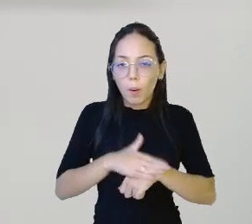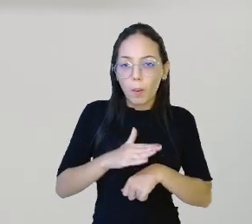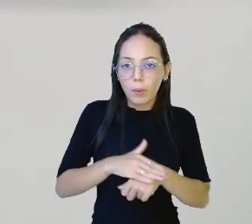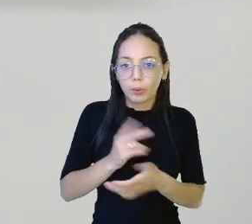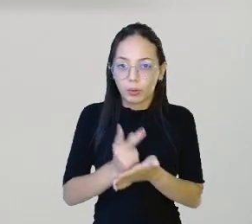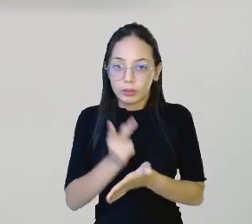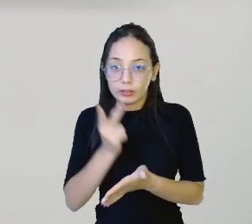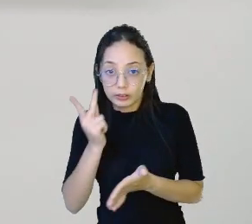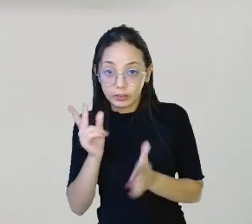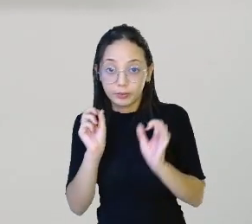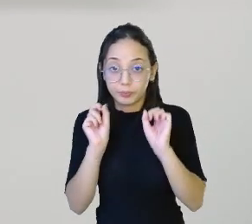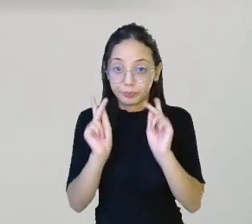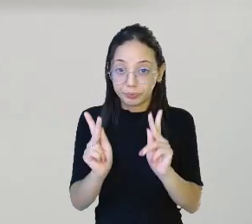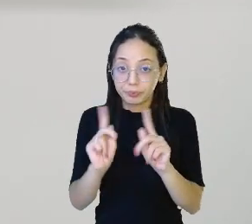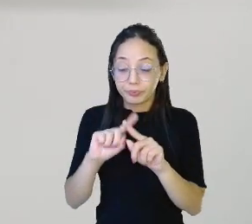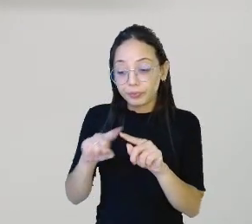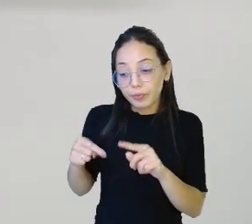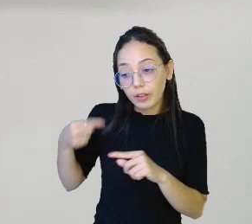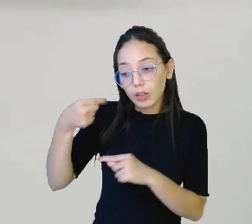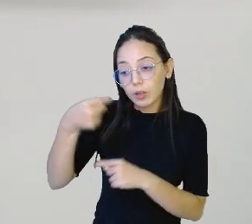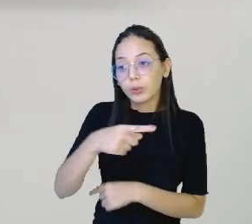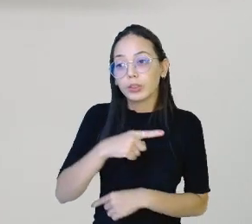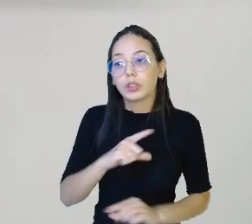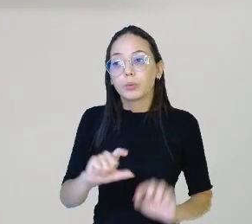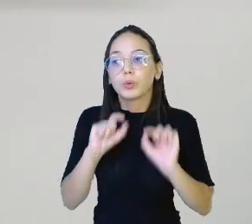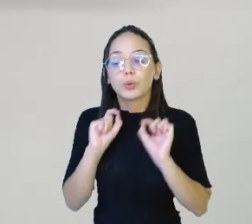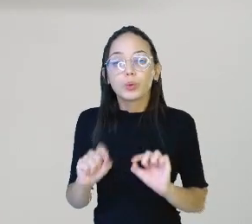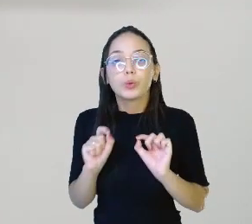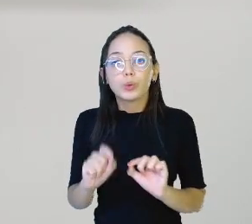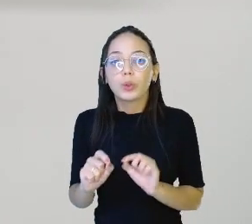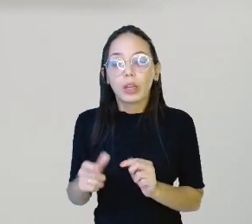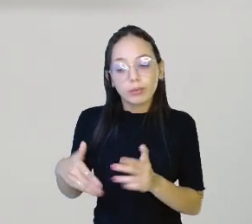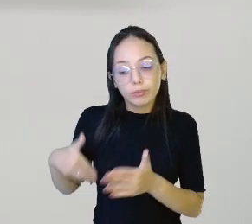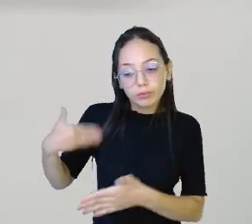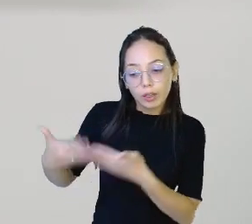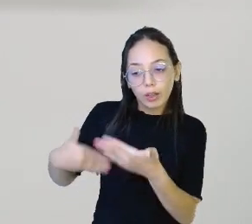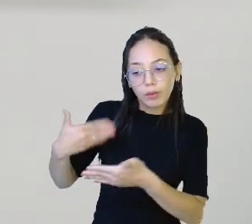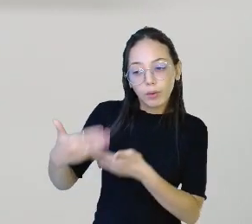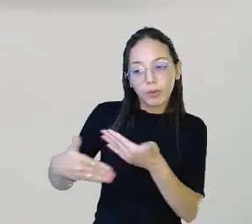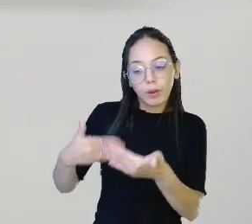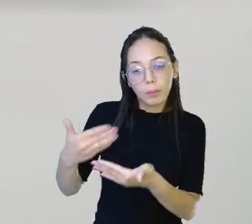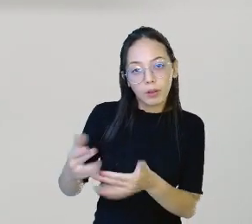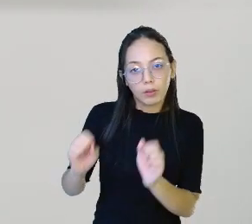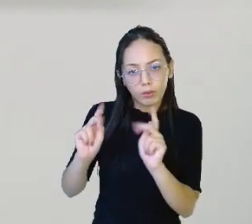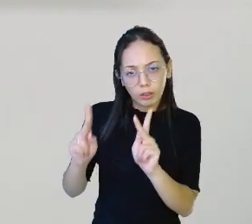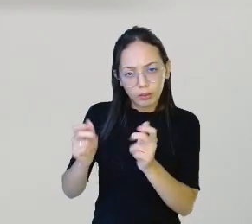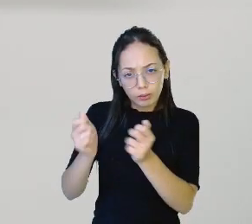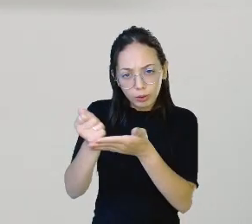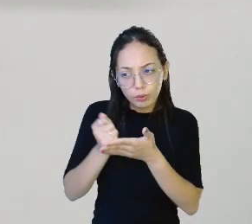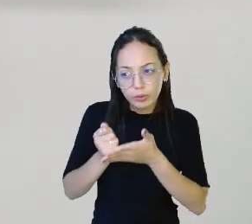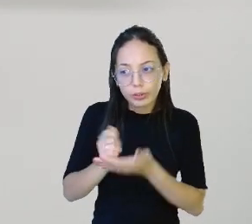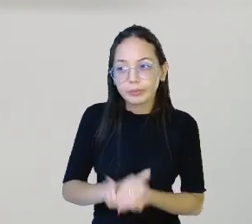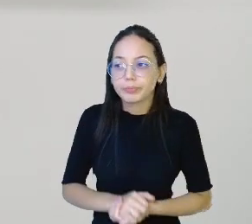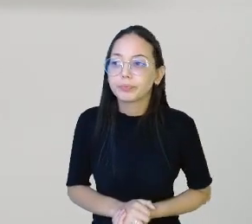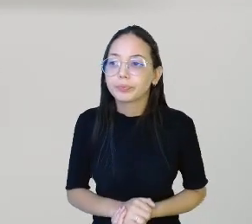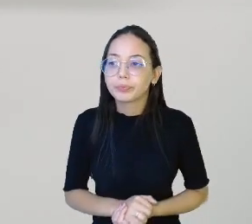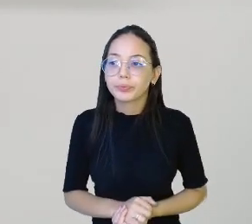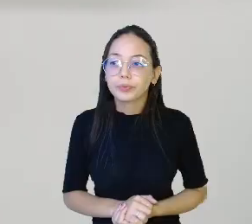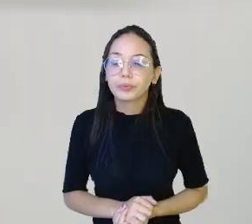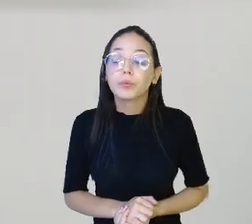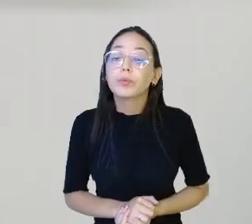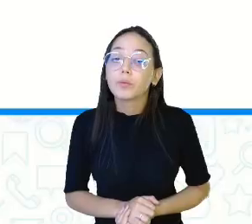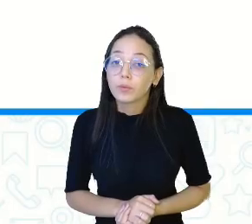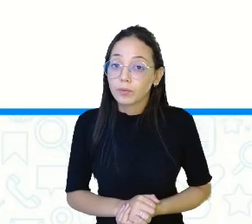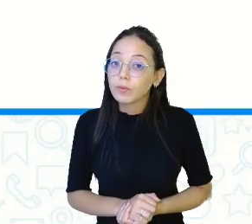tá certo? Depois nós temos o desenvolvimento. Vamos me ajudar na leitura?